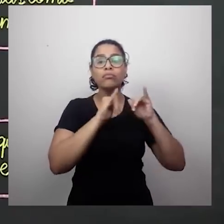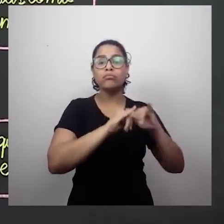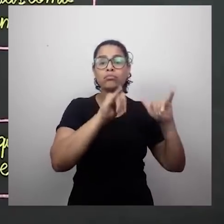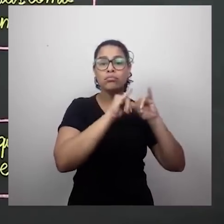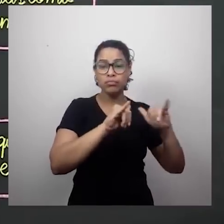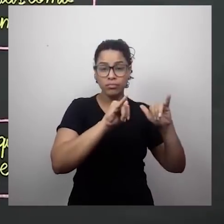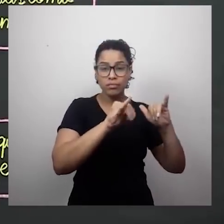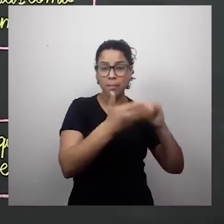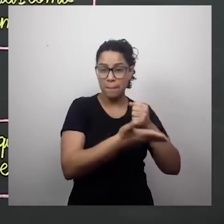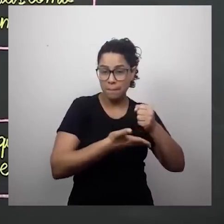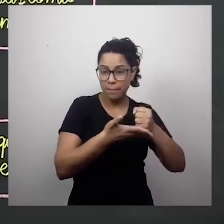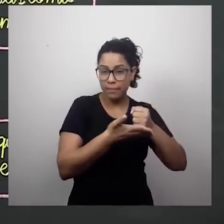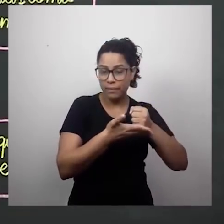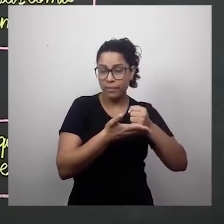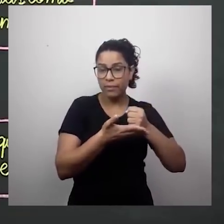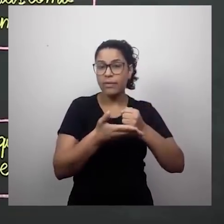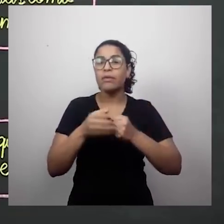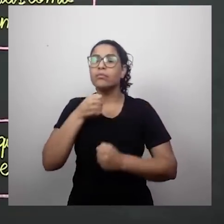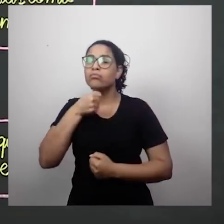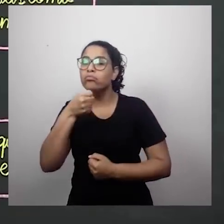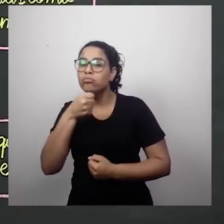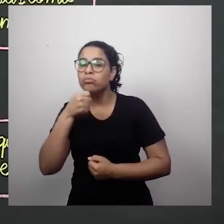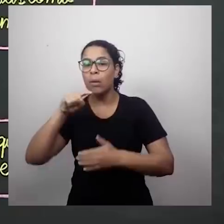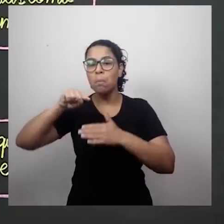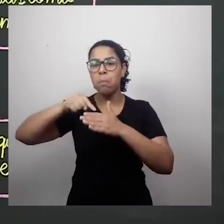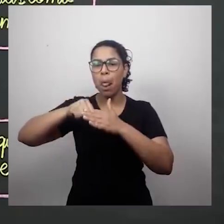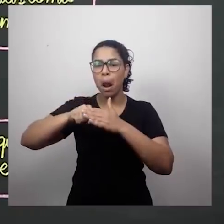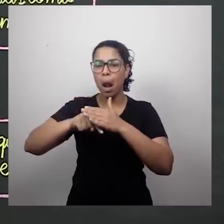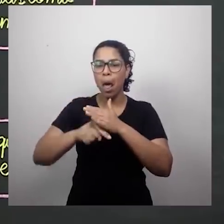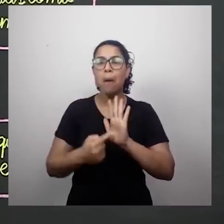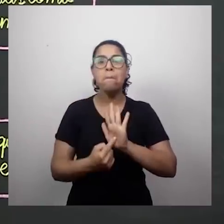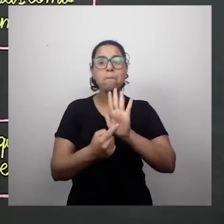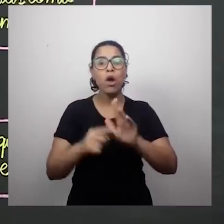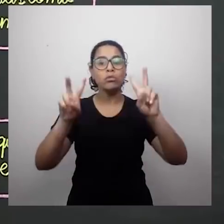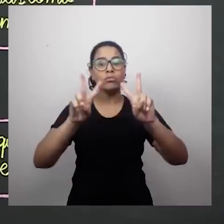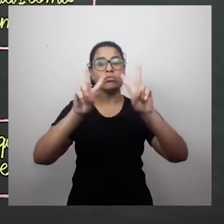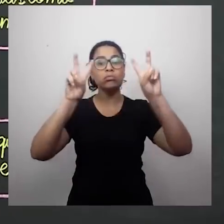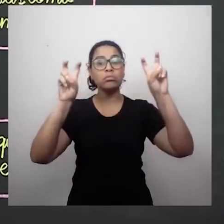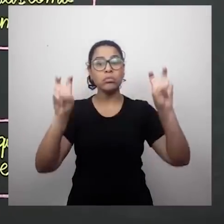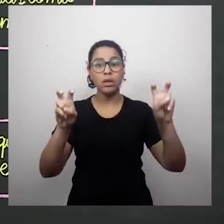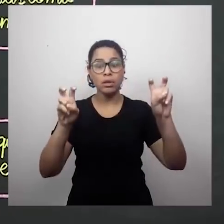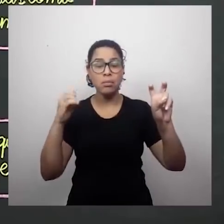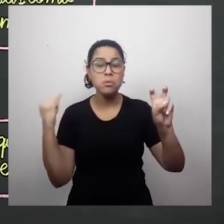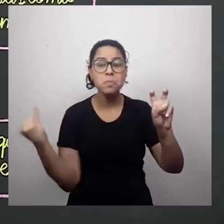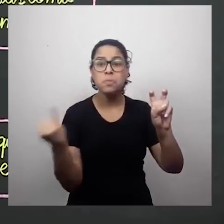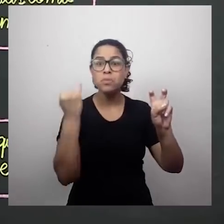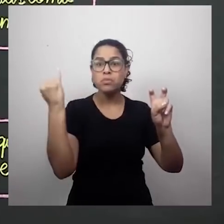superfície e profundidade. Apresenta um título, geralmente um título curioso, que chame a atenção, que desperte o leitor para